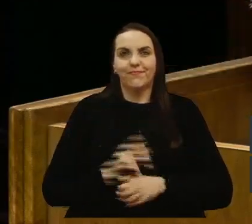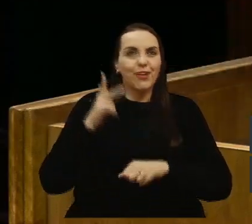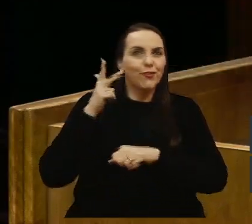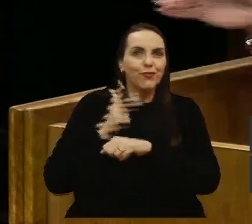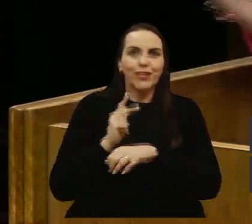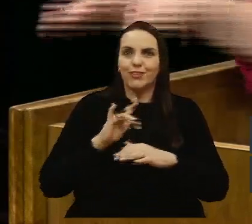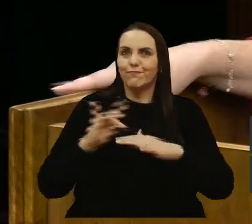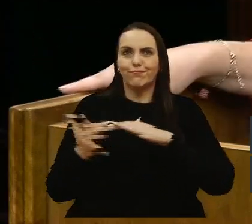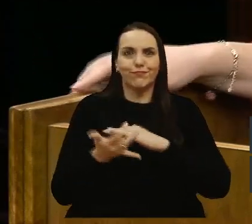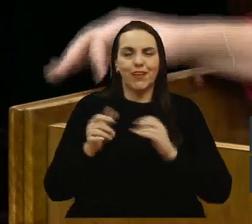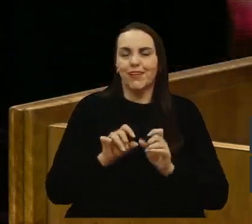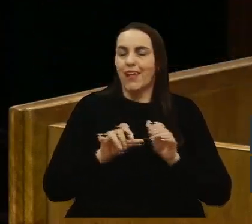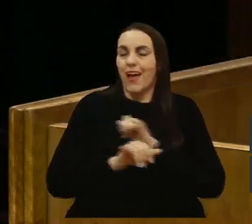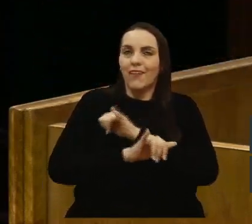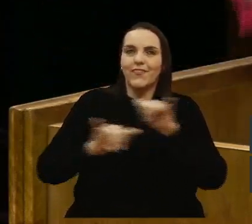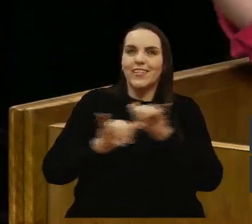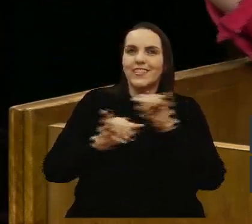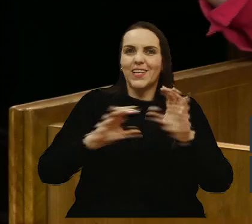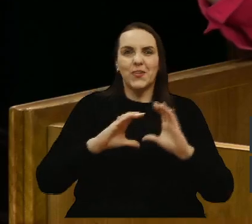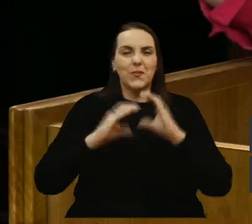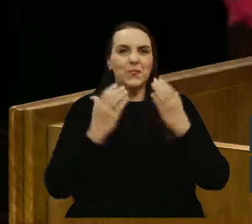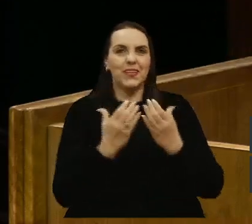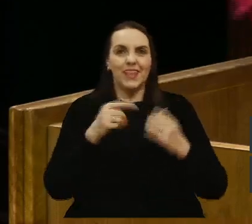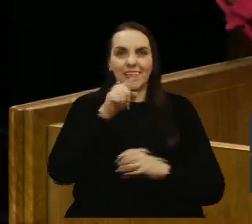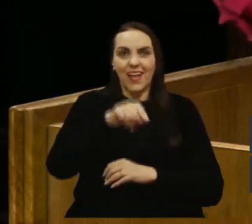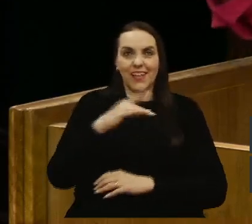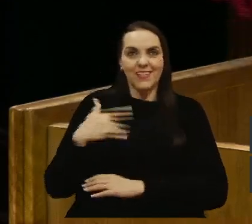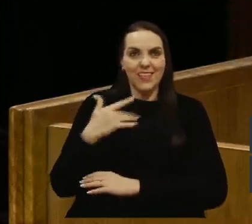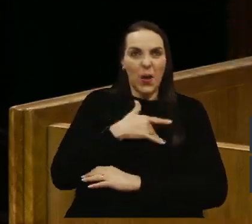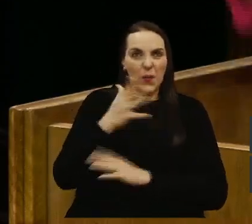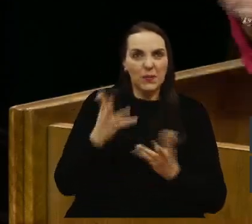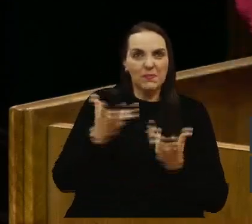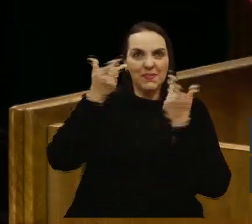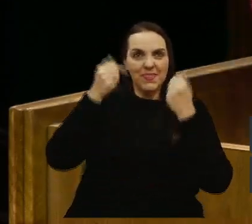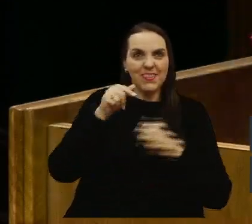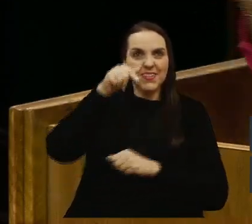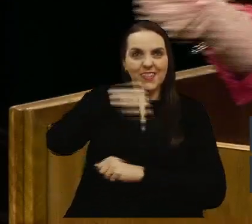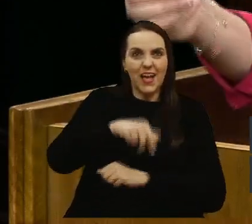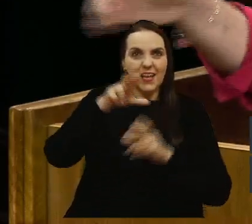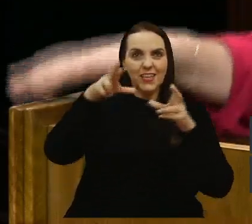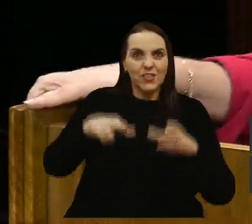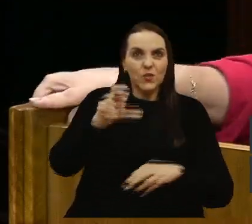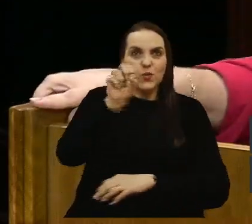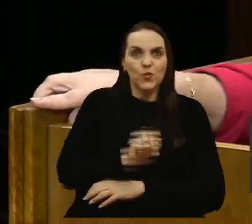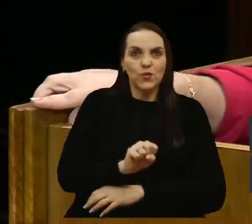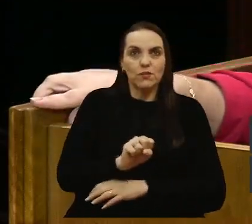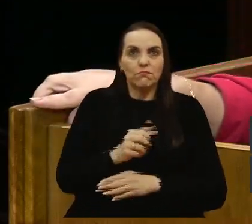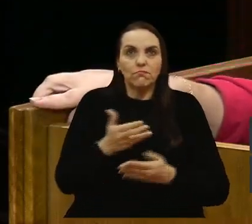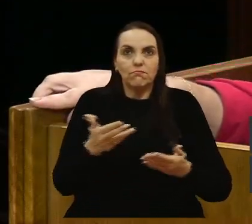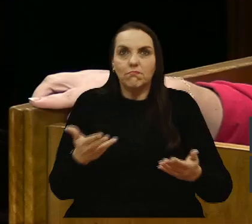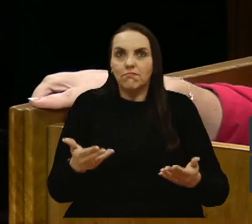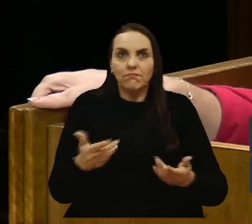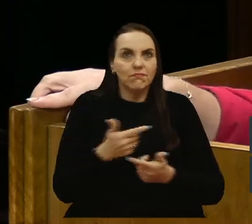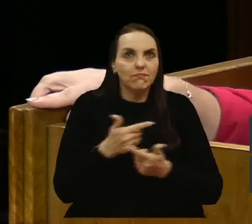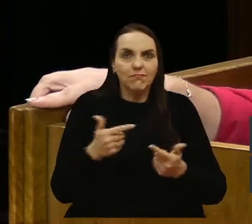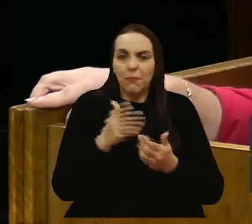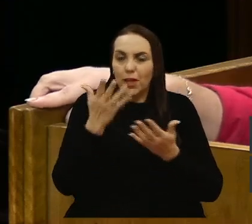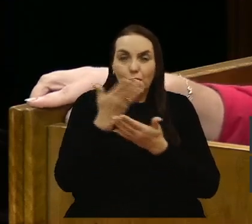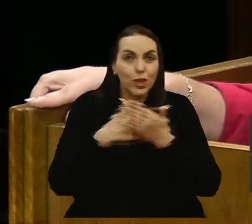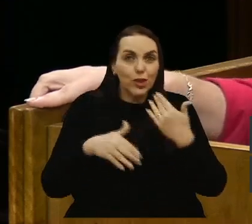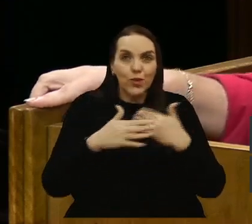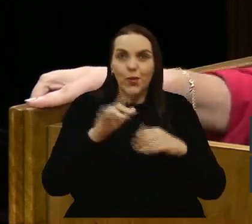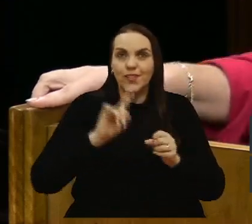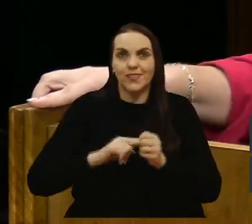videozinho vendendo para a comunidade, que era um equipamento de saúde maravilhoso para a região sul. A policlínica é para toda a